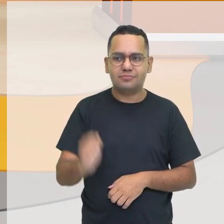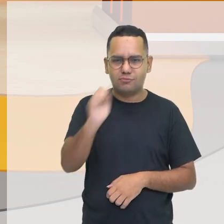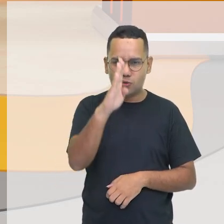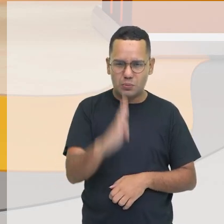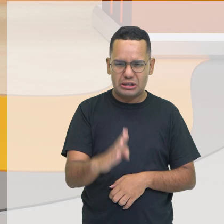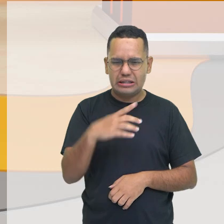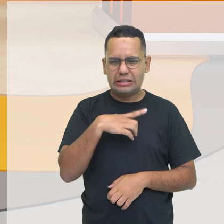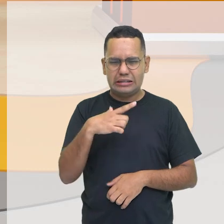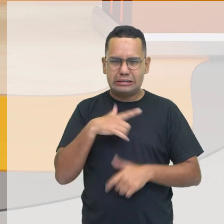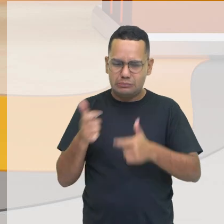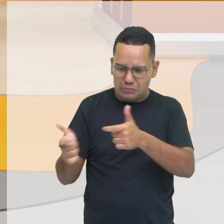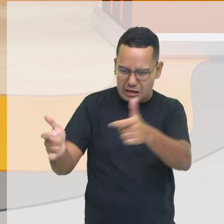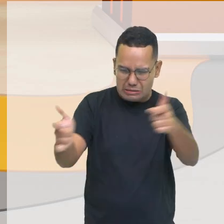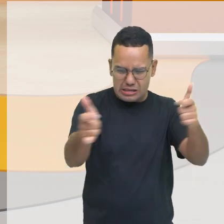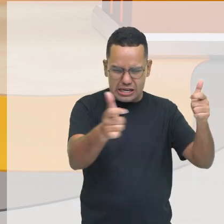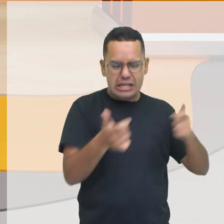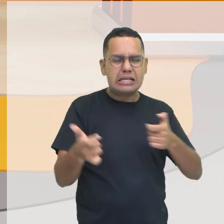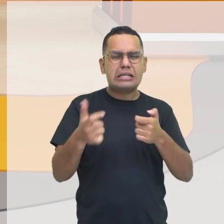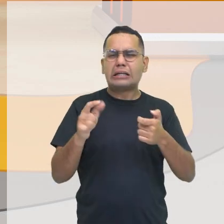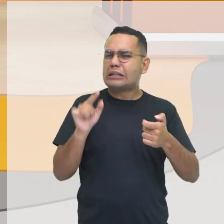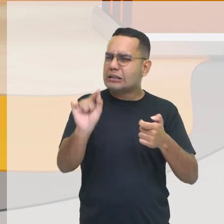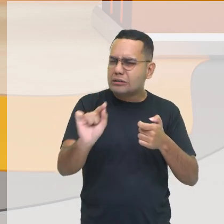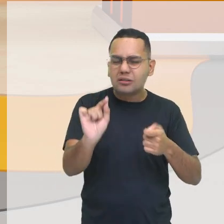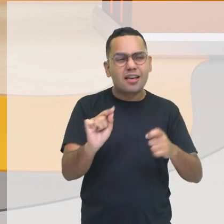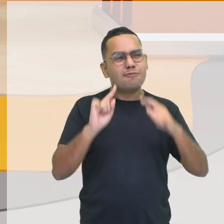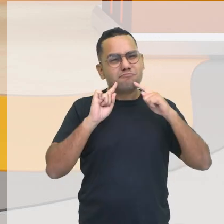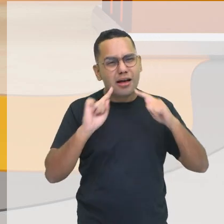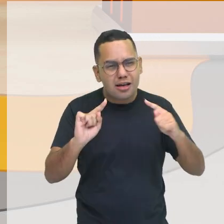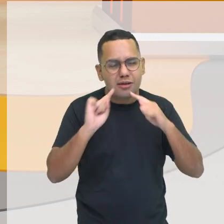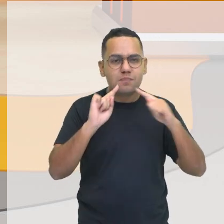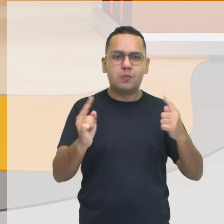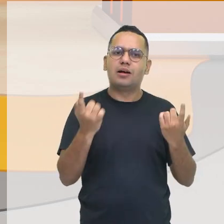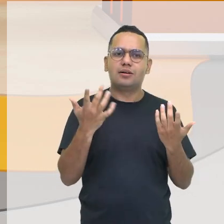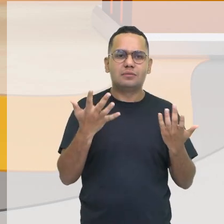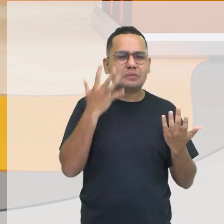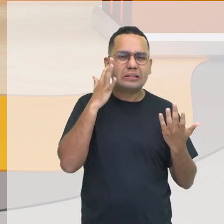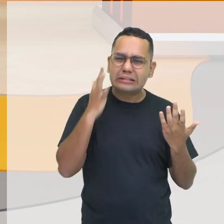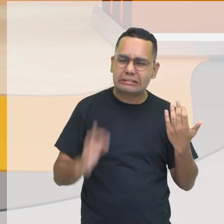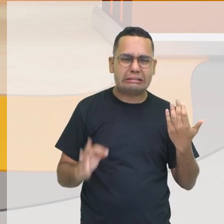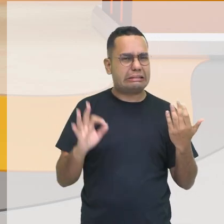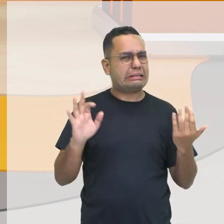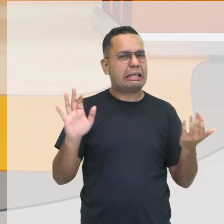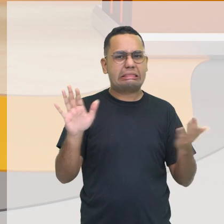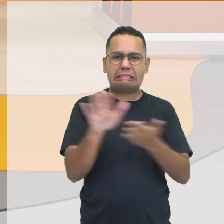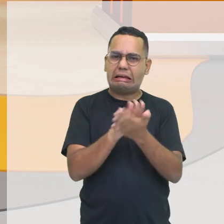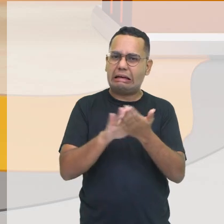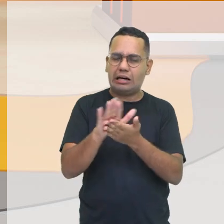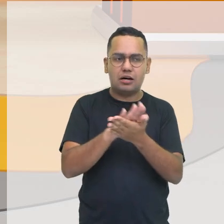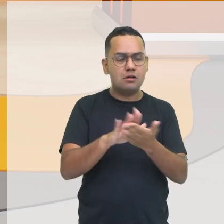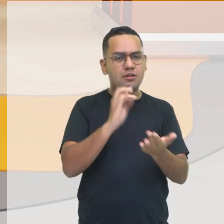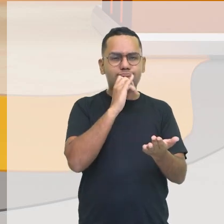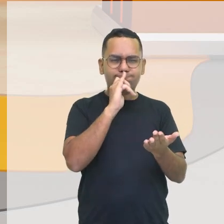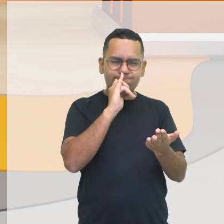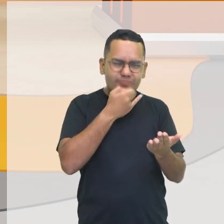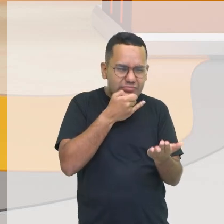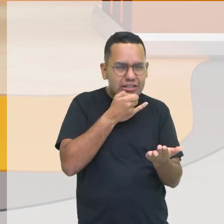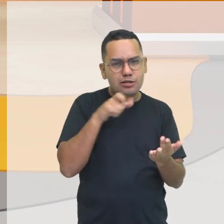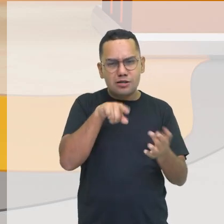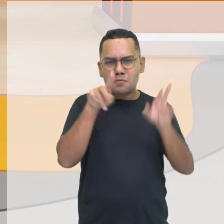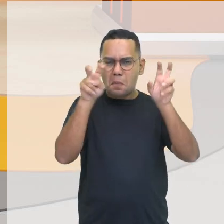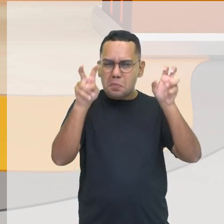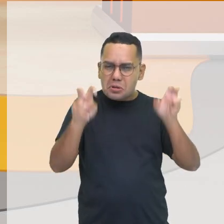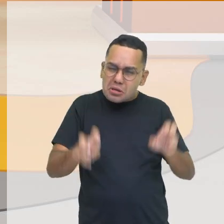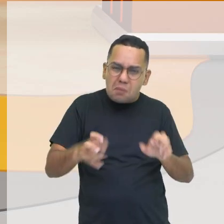estavam ali questionando a autoridade desse governo, estavam ali vamos dizer assim, insatisfeitos com